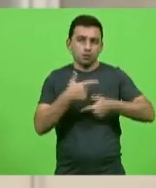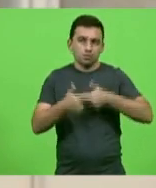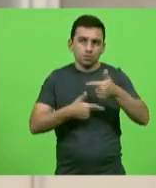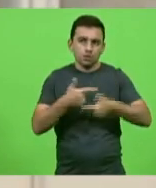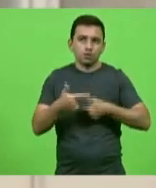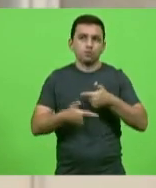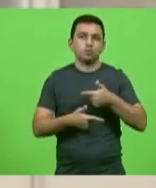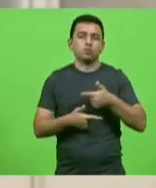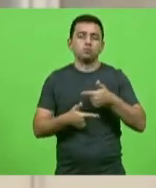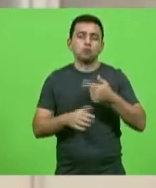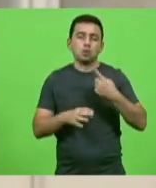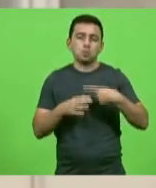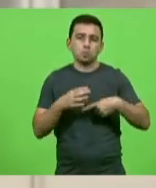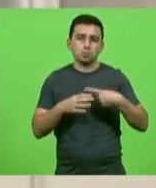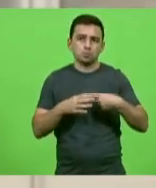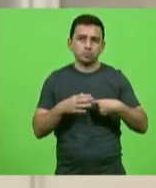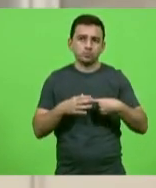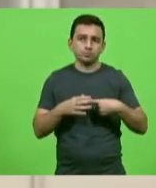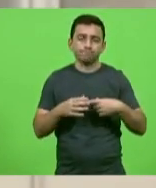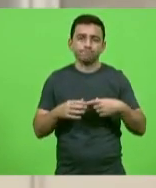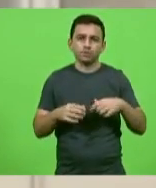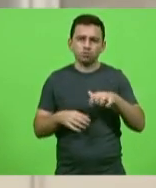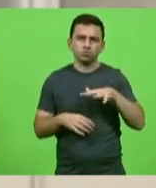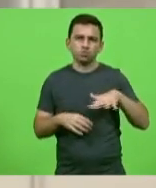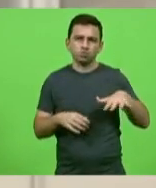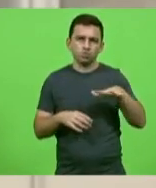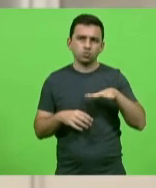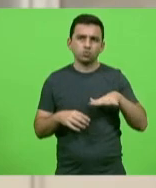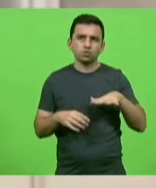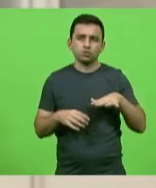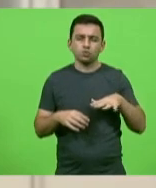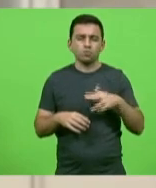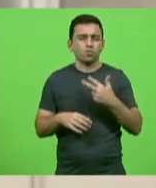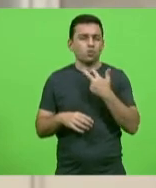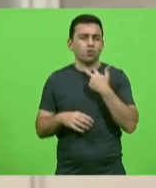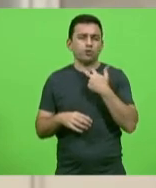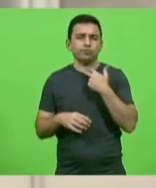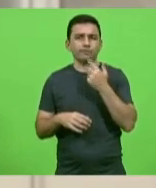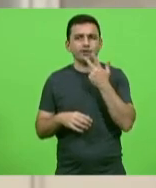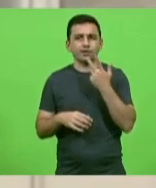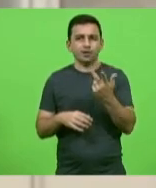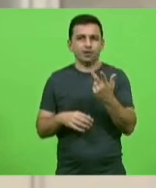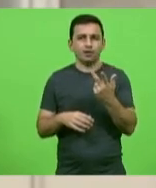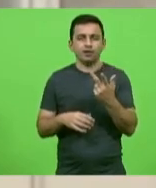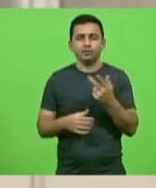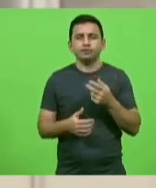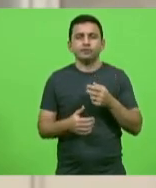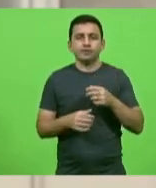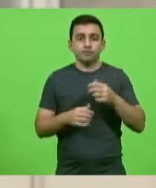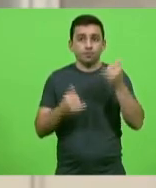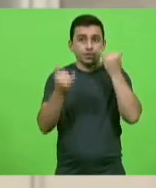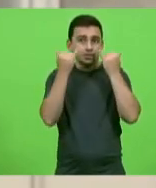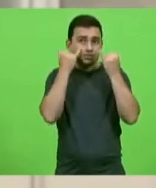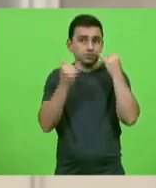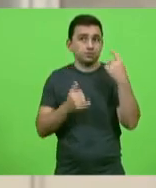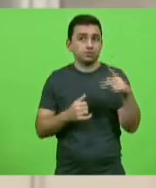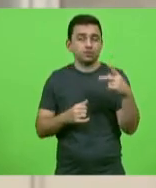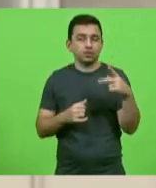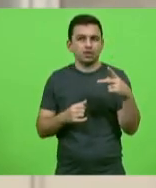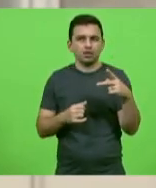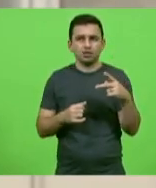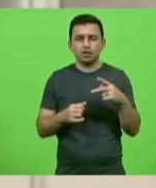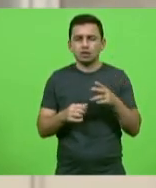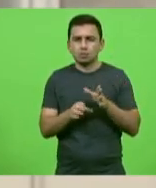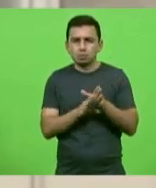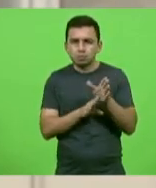comissão diante desse Panorama Não Se Pode admitir pelas informações prestadas pelo denunciar sempre